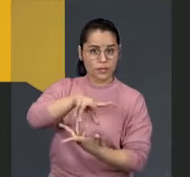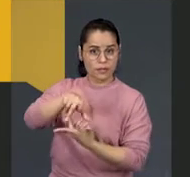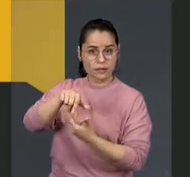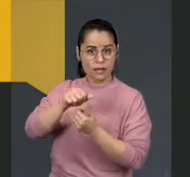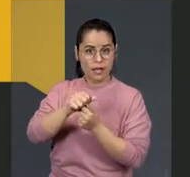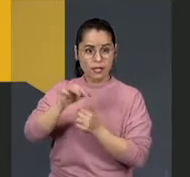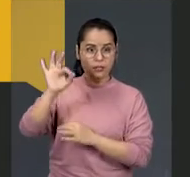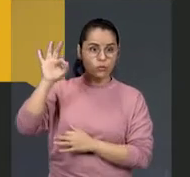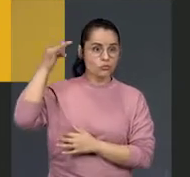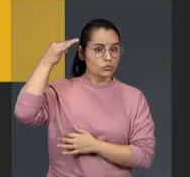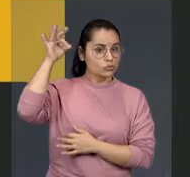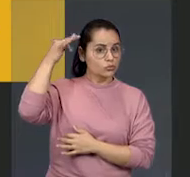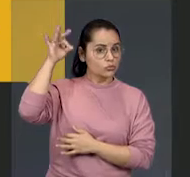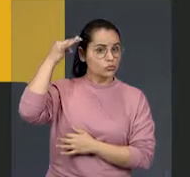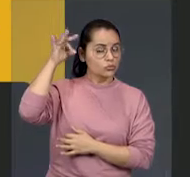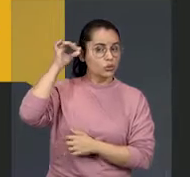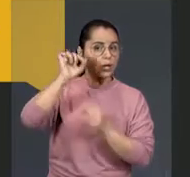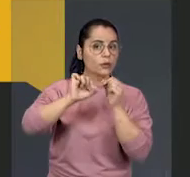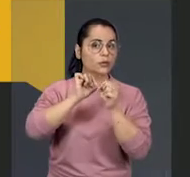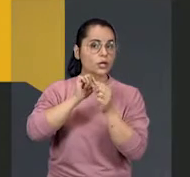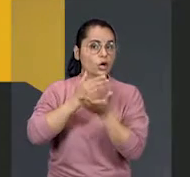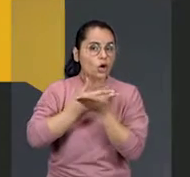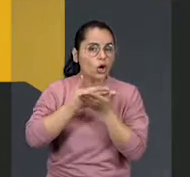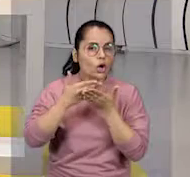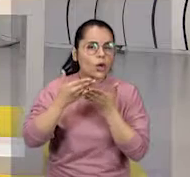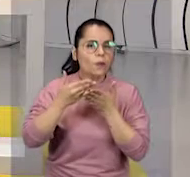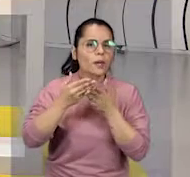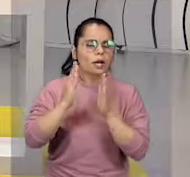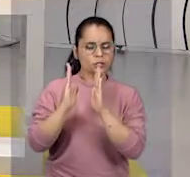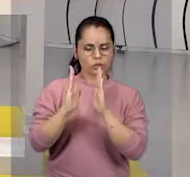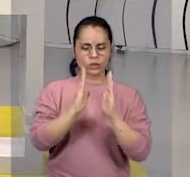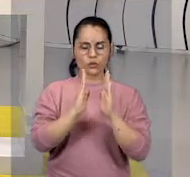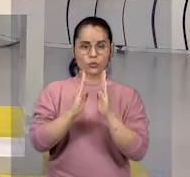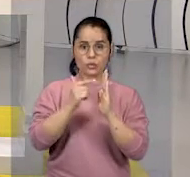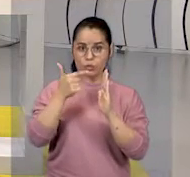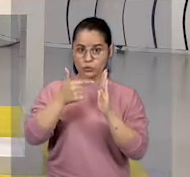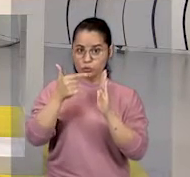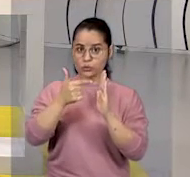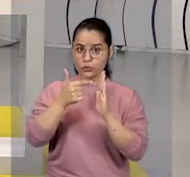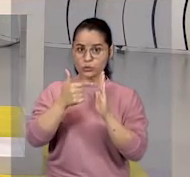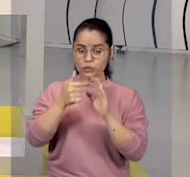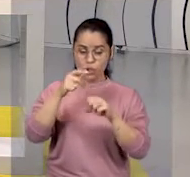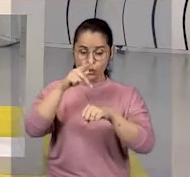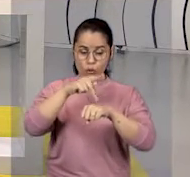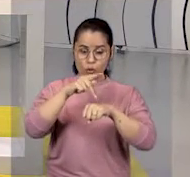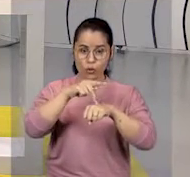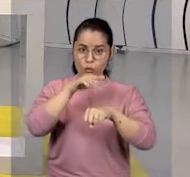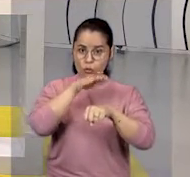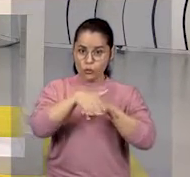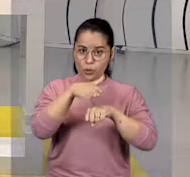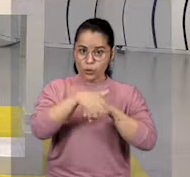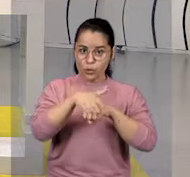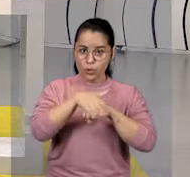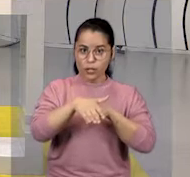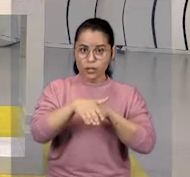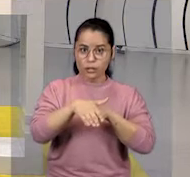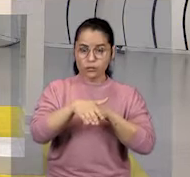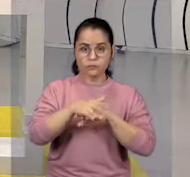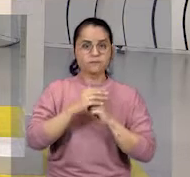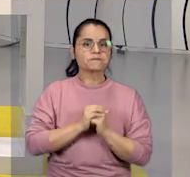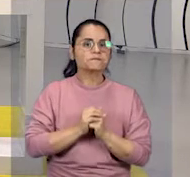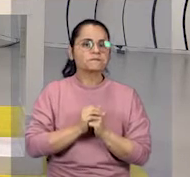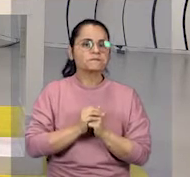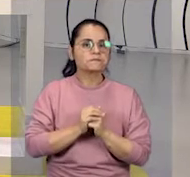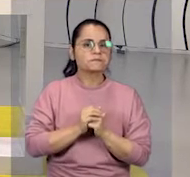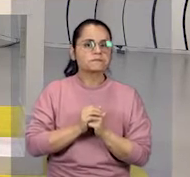sinos surgem a partir do Neolítico, o segundo período aí pré-histórico, depois do